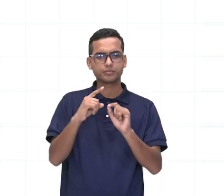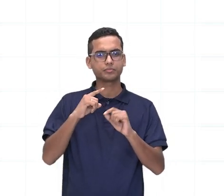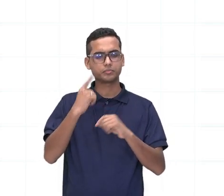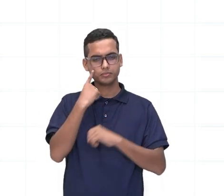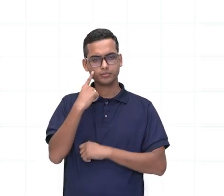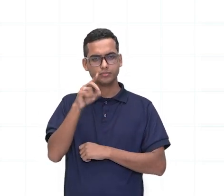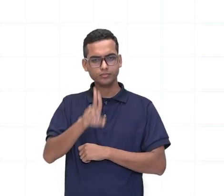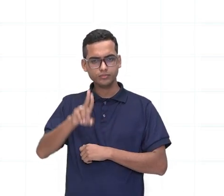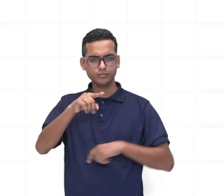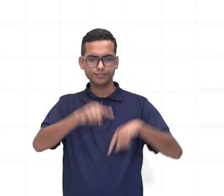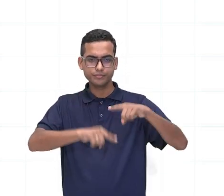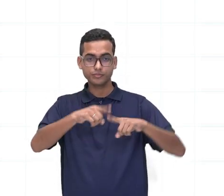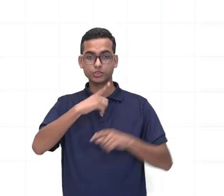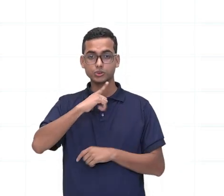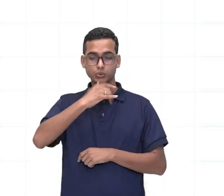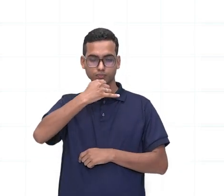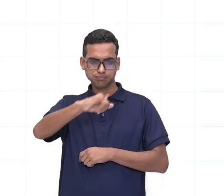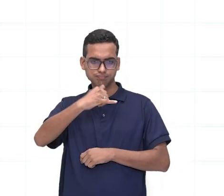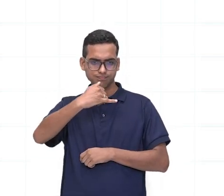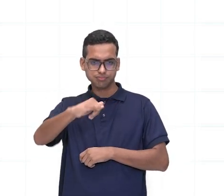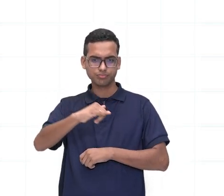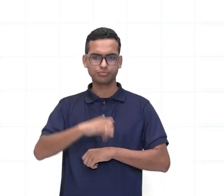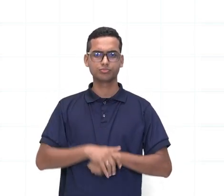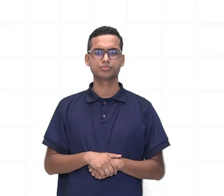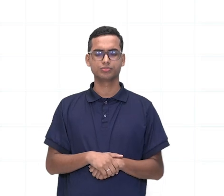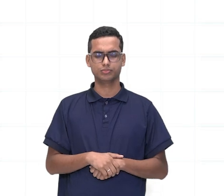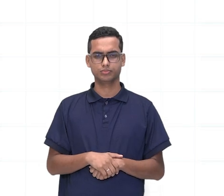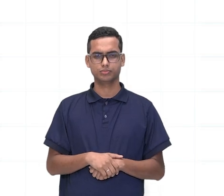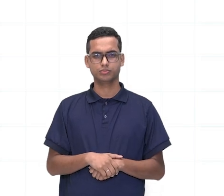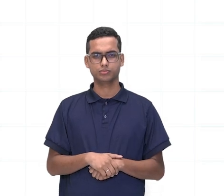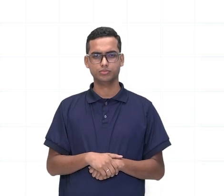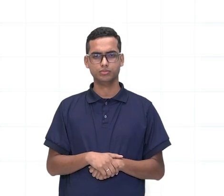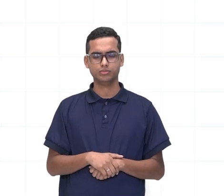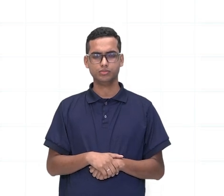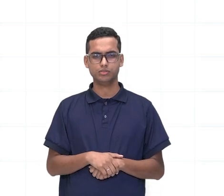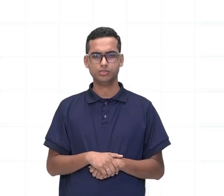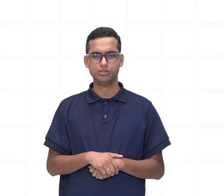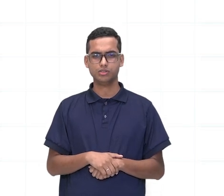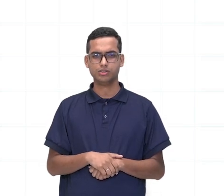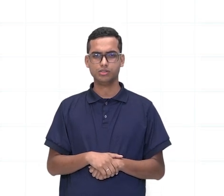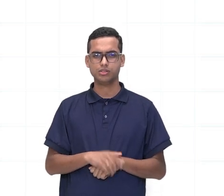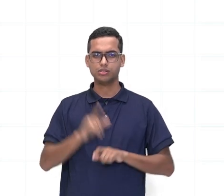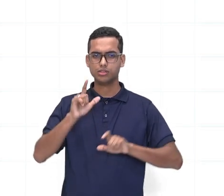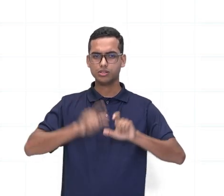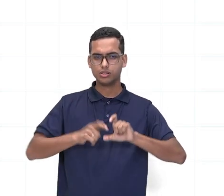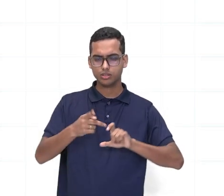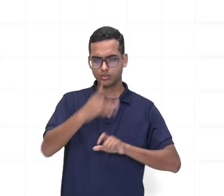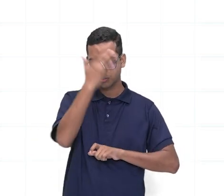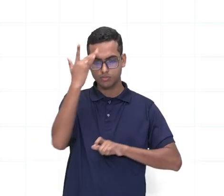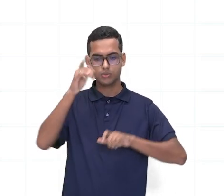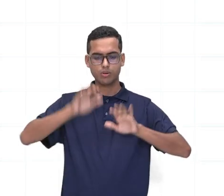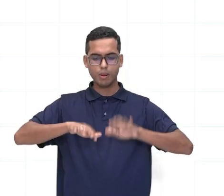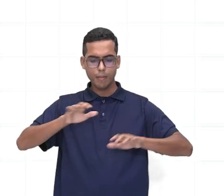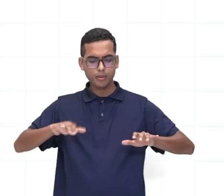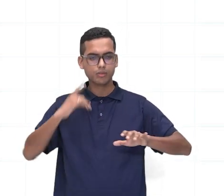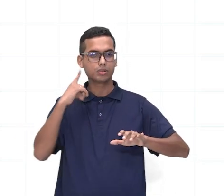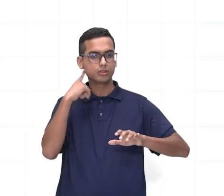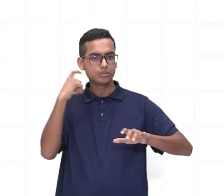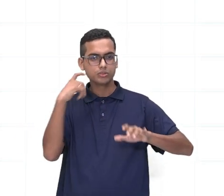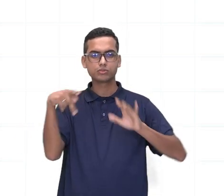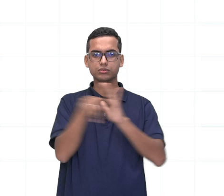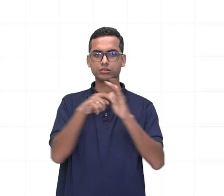de equipamentos acionados pelo músico, mas que depende da energia elétrica